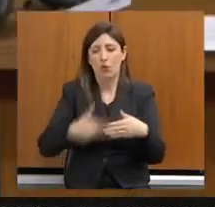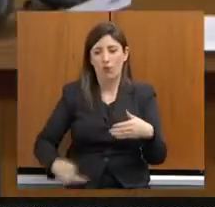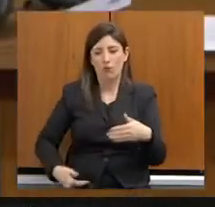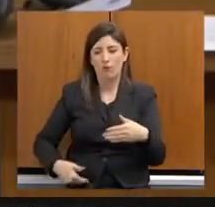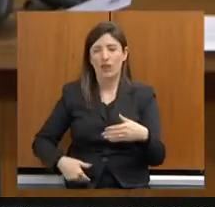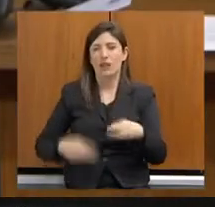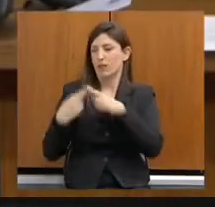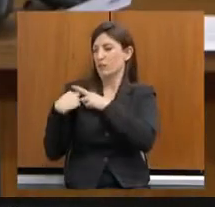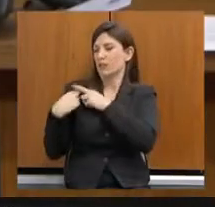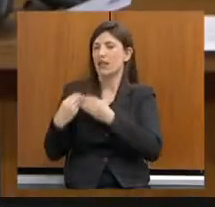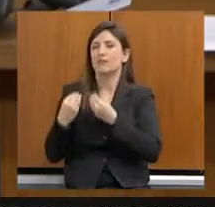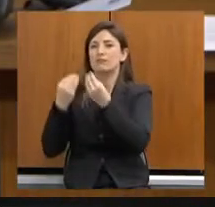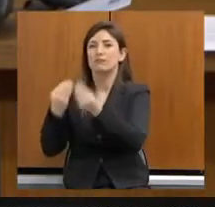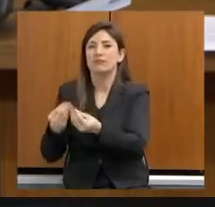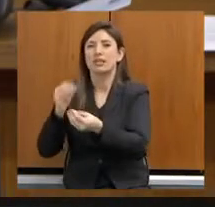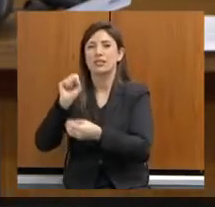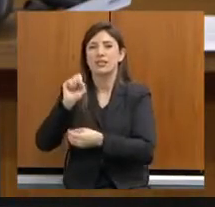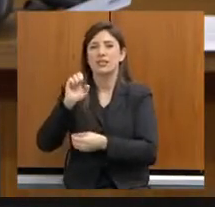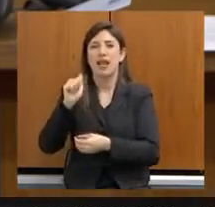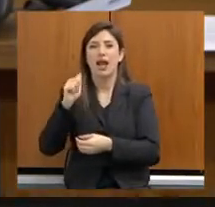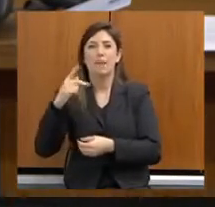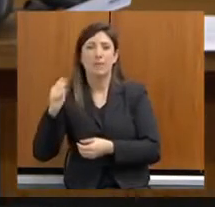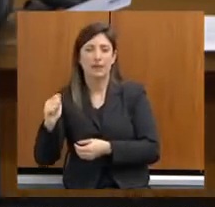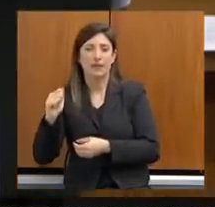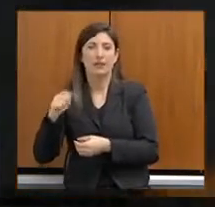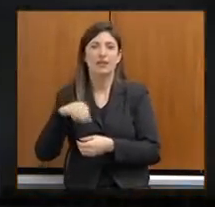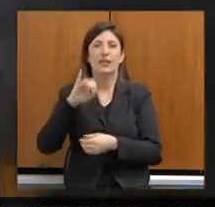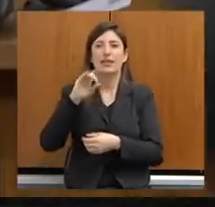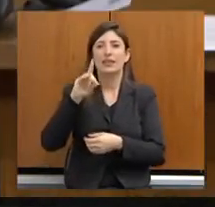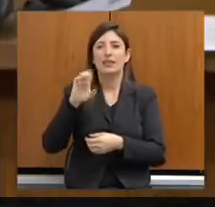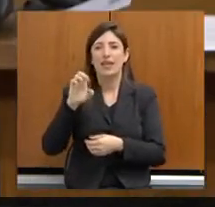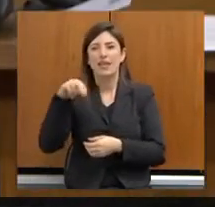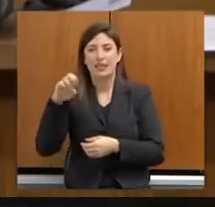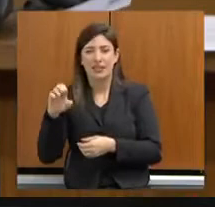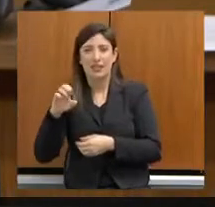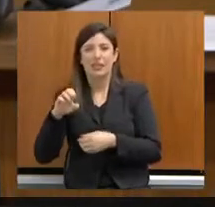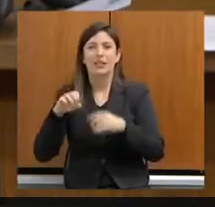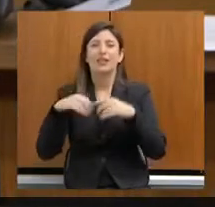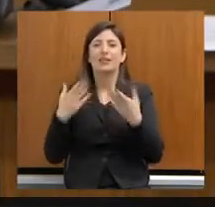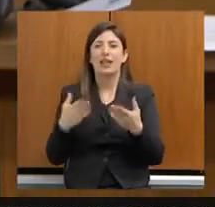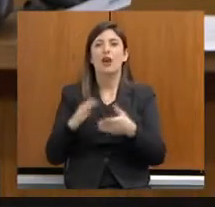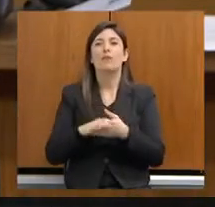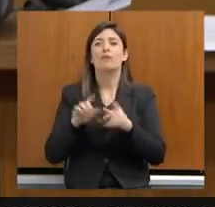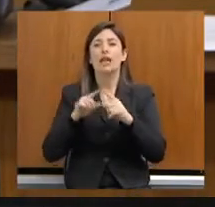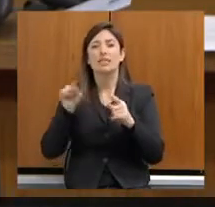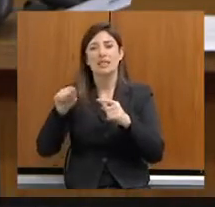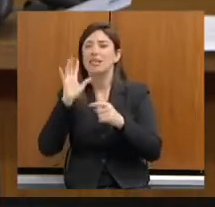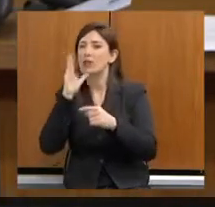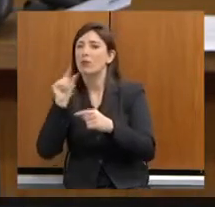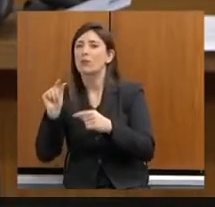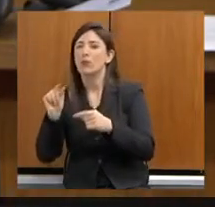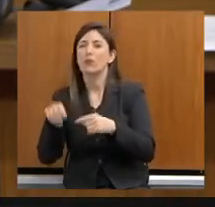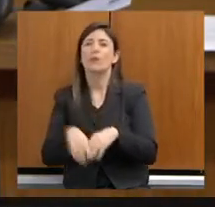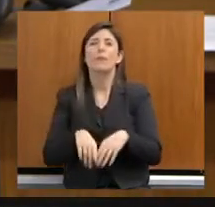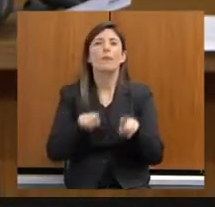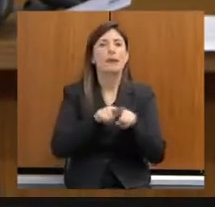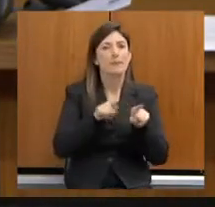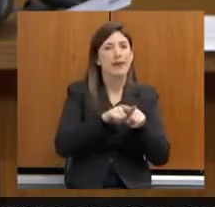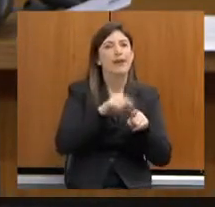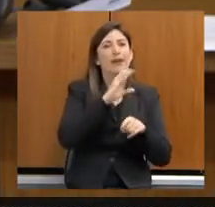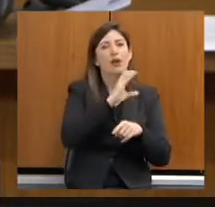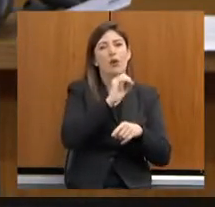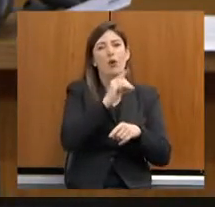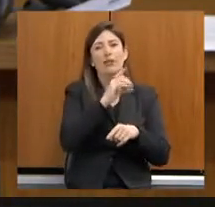para o idene só que esse processo demorou um pouco não por nós não peluciado pelo idn Mas pela própria codevasf aqui é uma grande